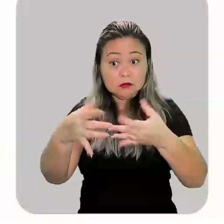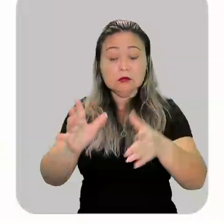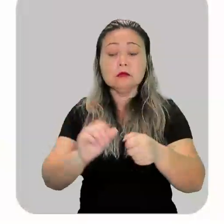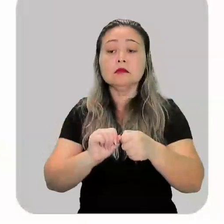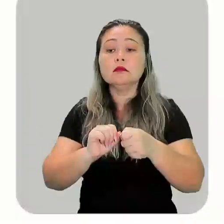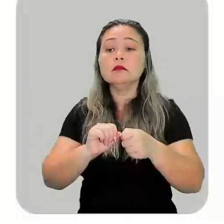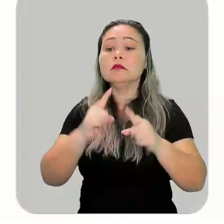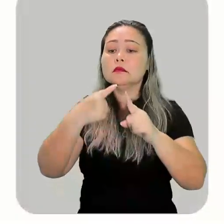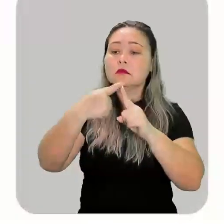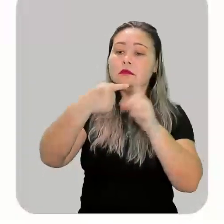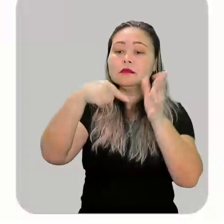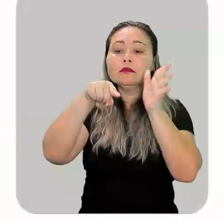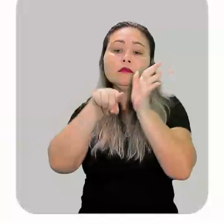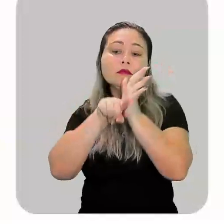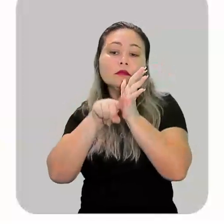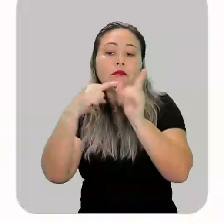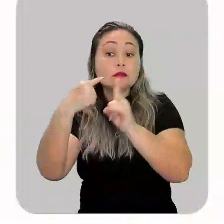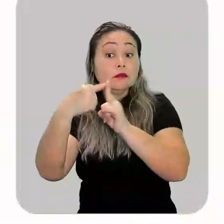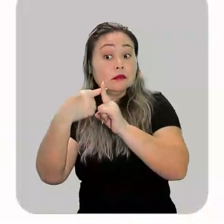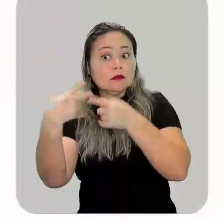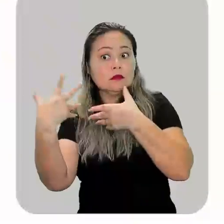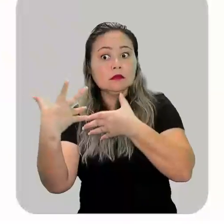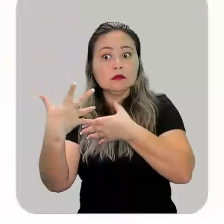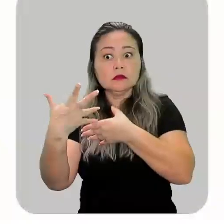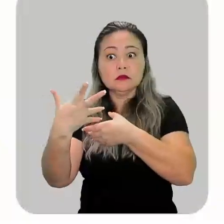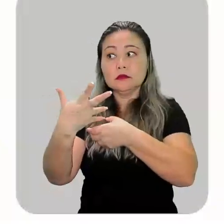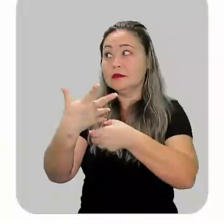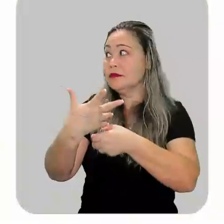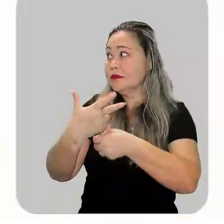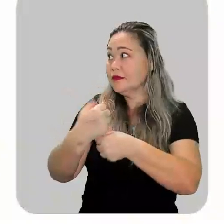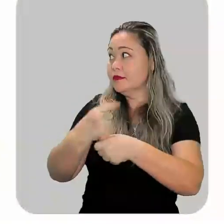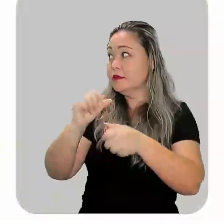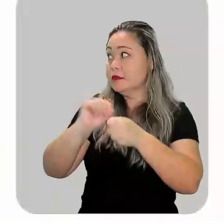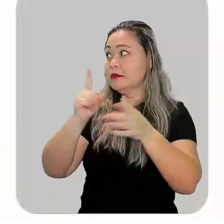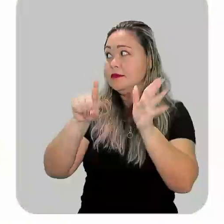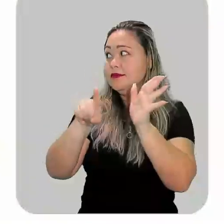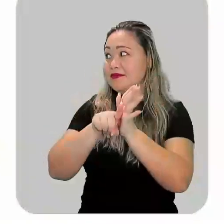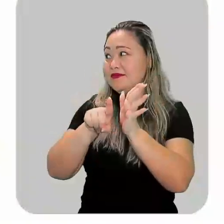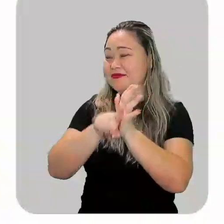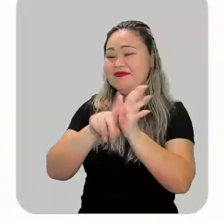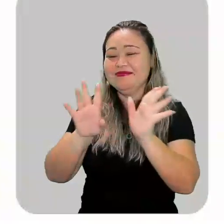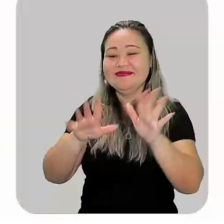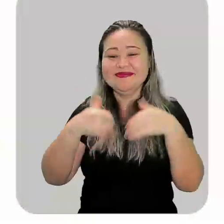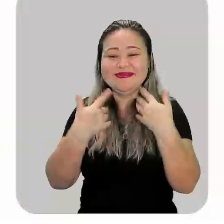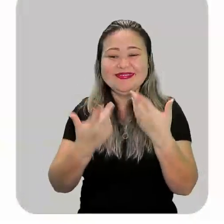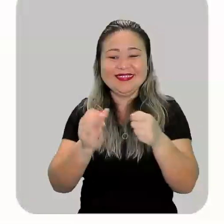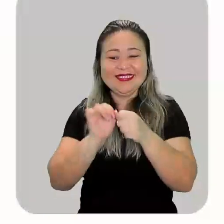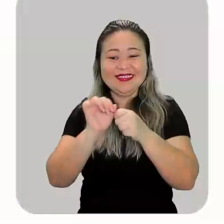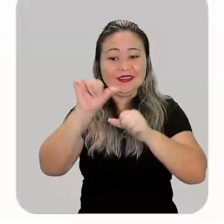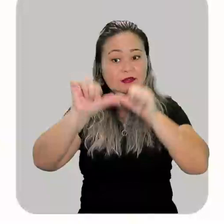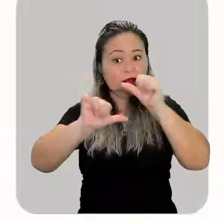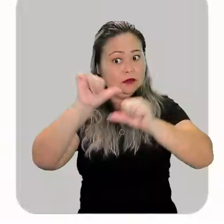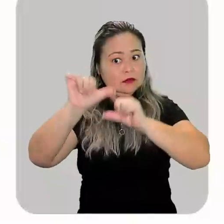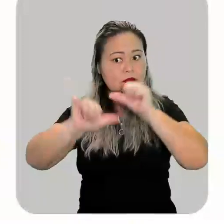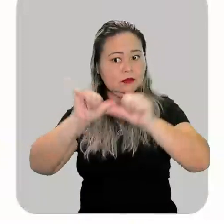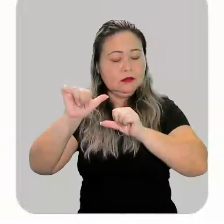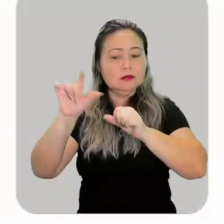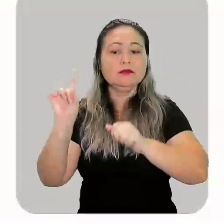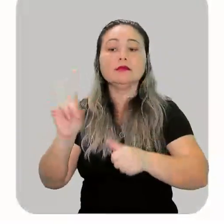questão do sinal ali, tá? Porque é tudo somando, mas como tem os negativos, aí fica a mudança do sinal ali no